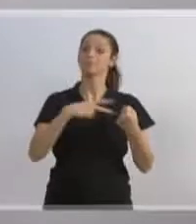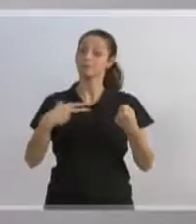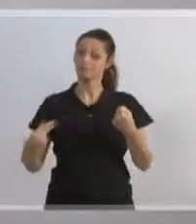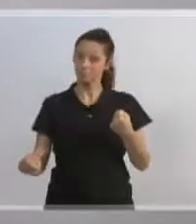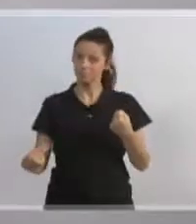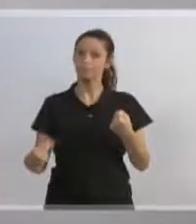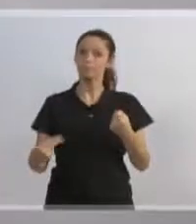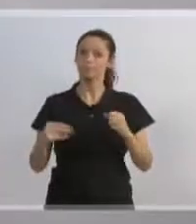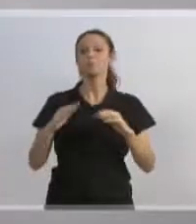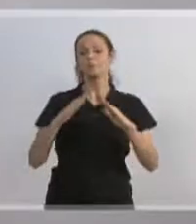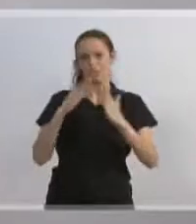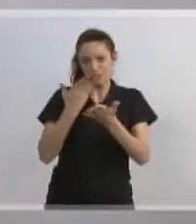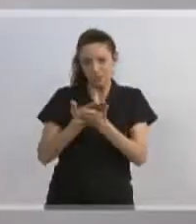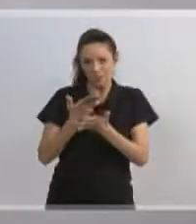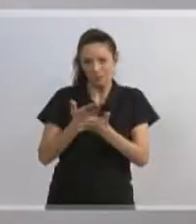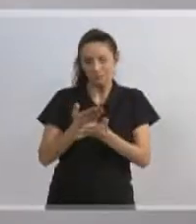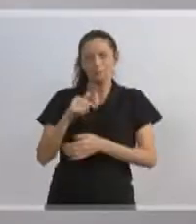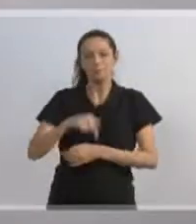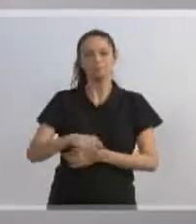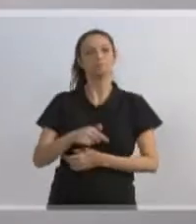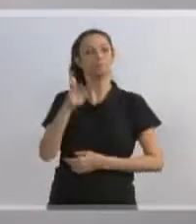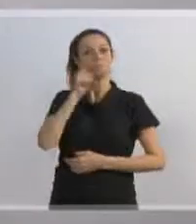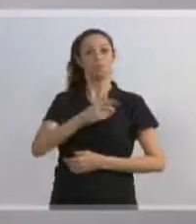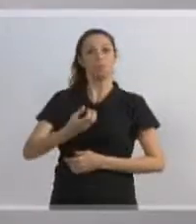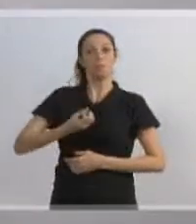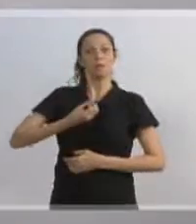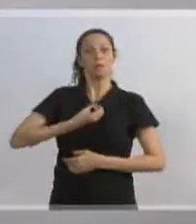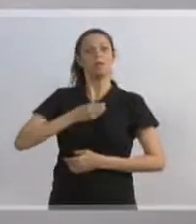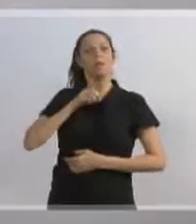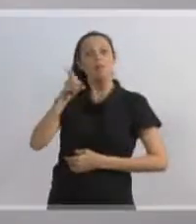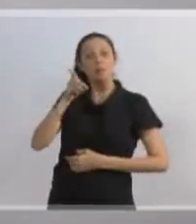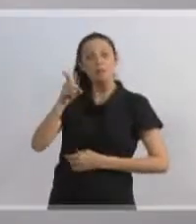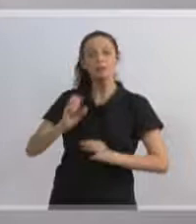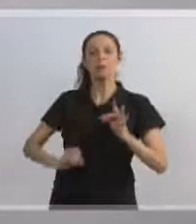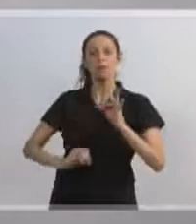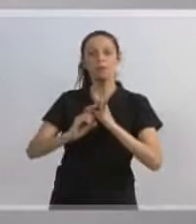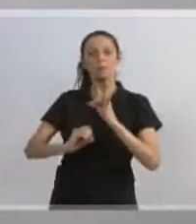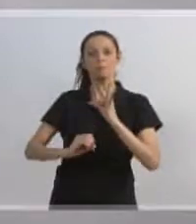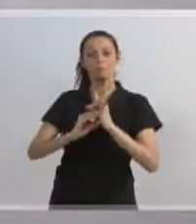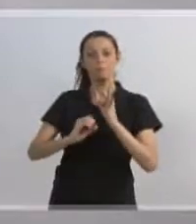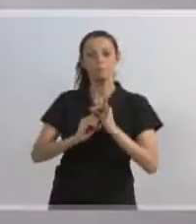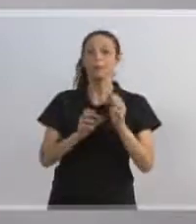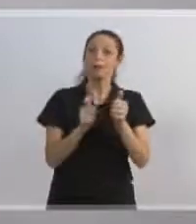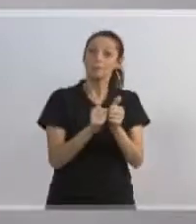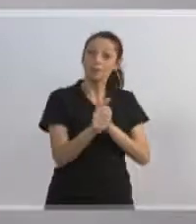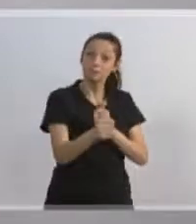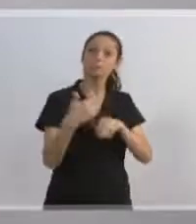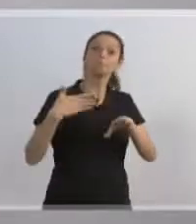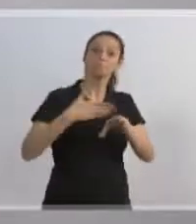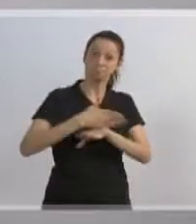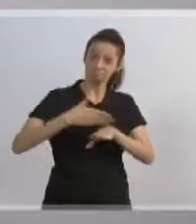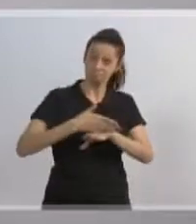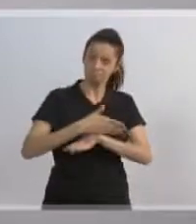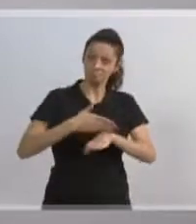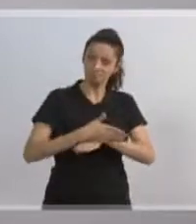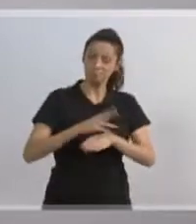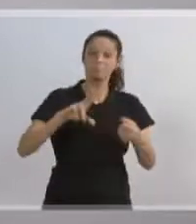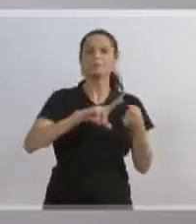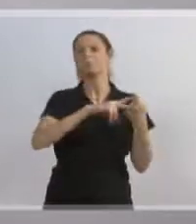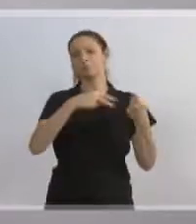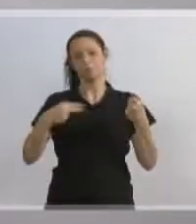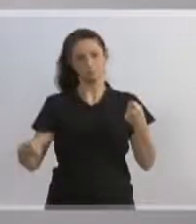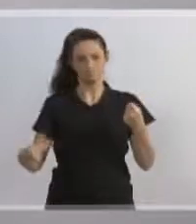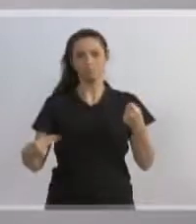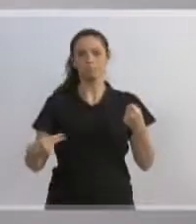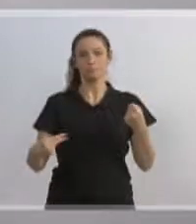o Paradesporto Escolar de Blumenau traz medalhas da competição em Timbó. A equipe de atletismo participou do Parageste